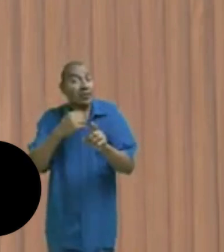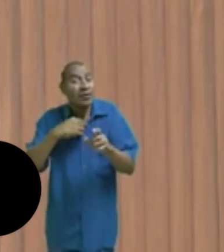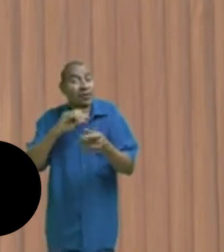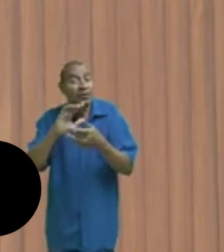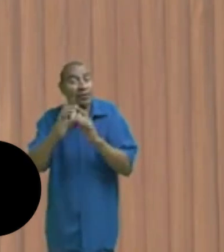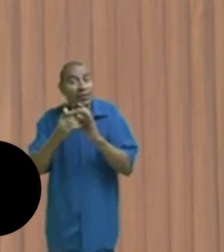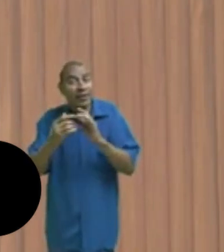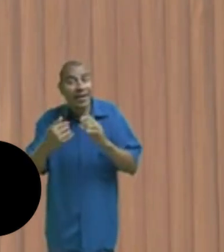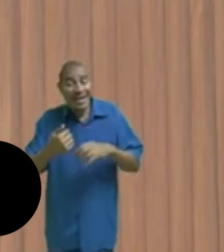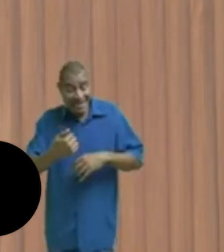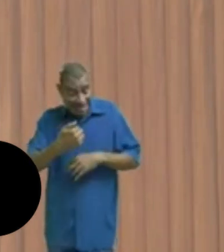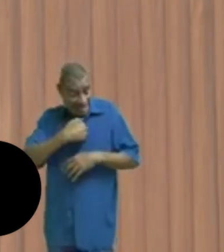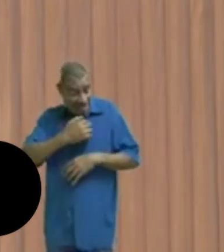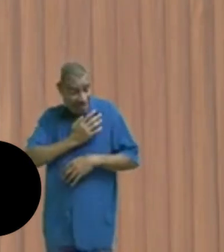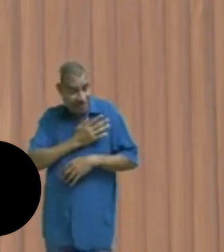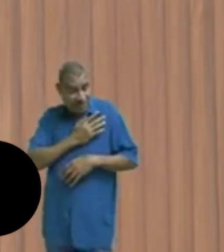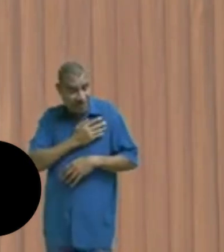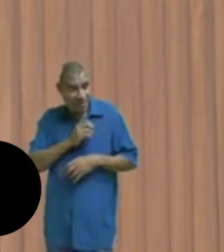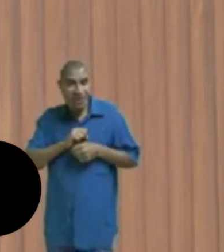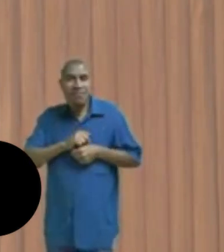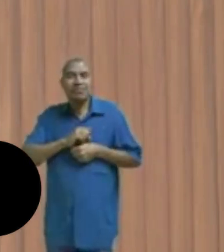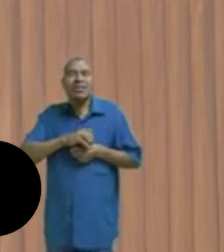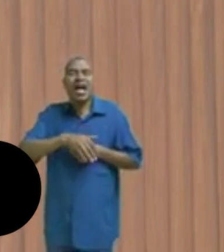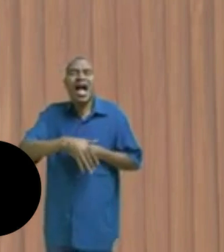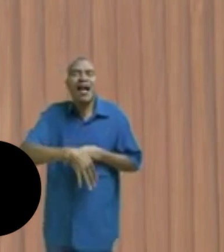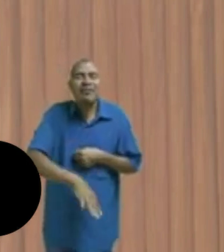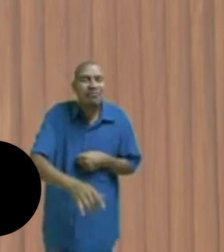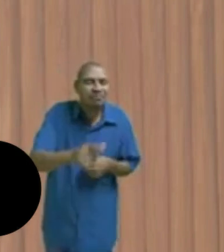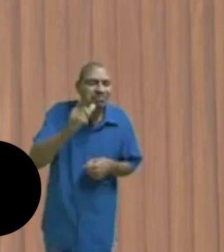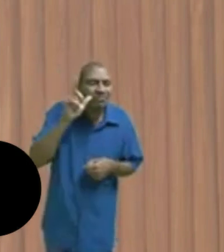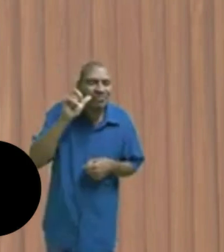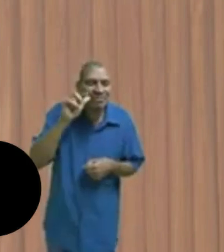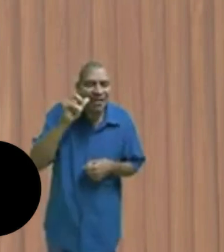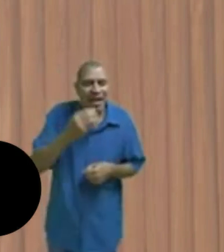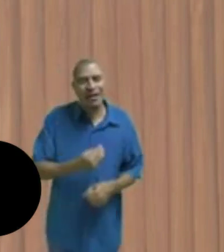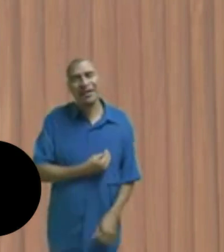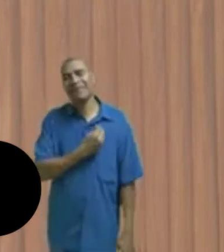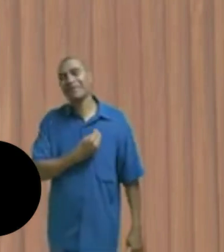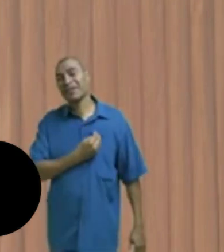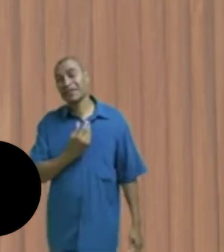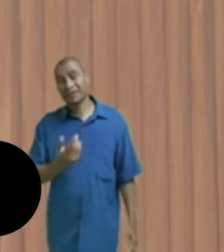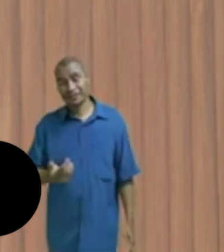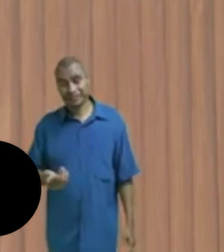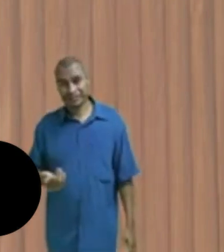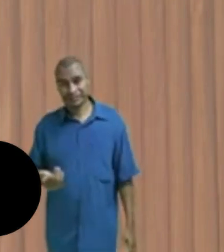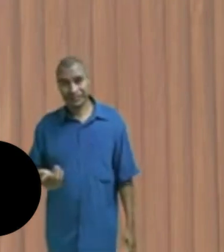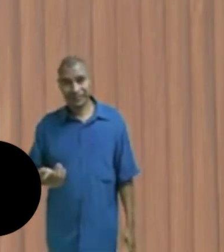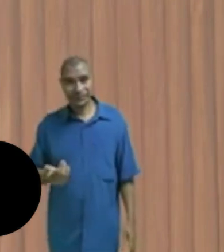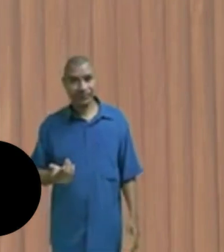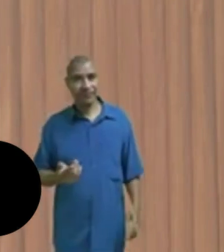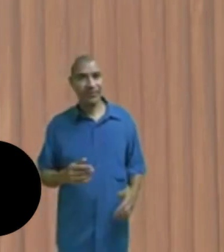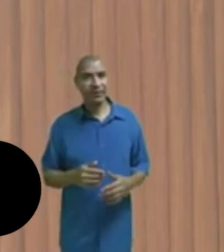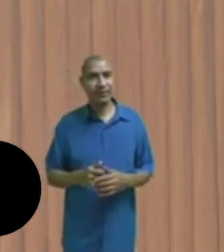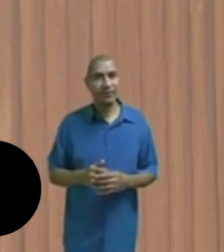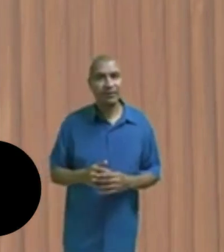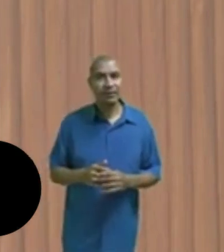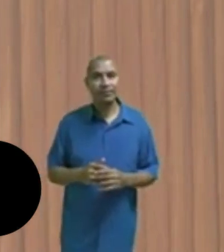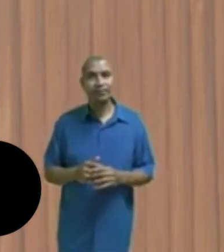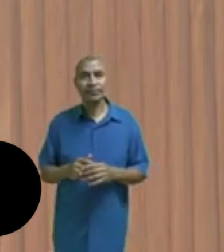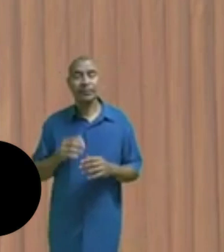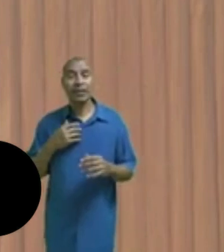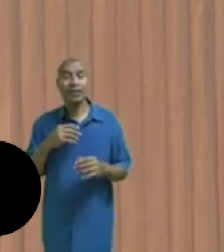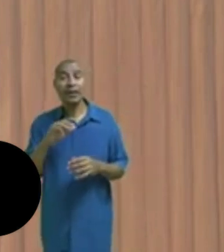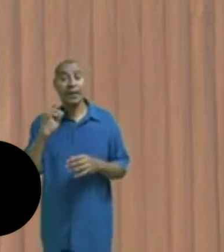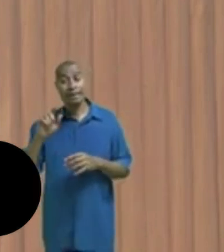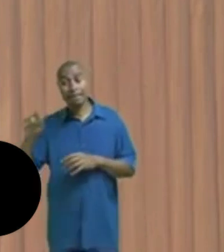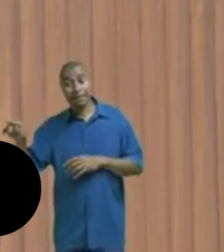vida. Por isso que é de coração que proclamamos. Quando ela diz aos seus amigos: venham ver o